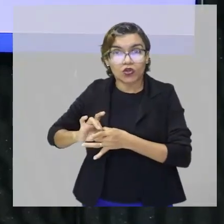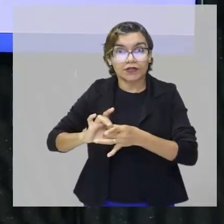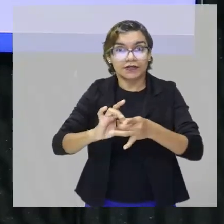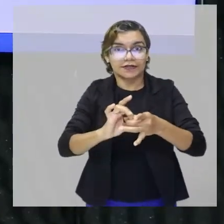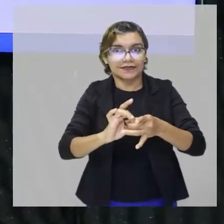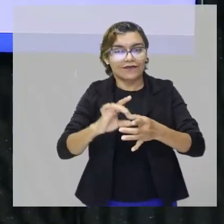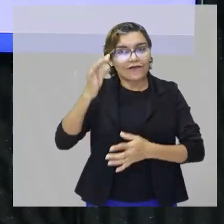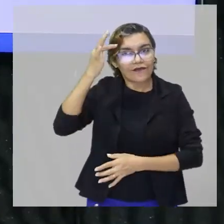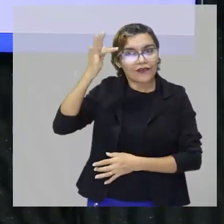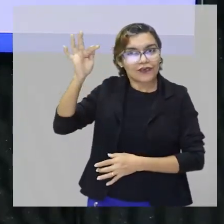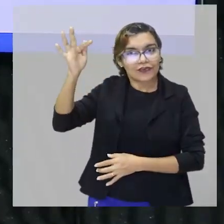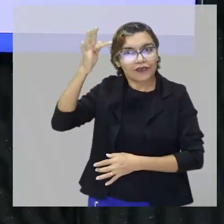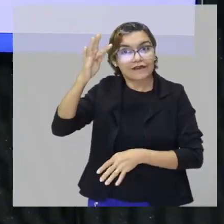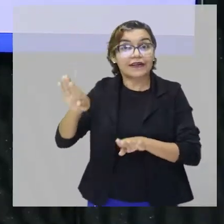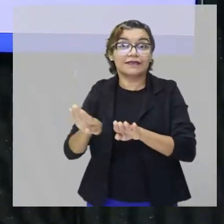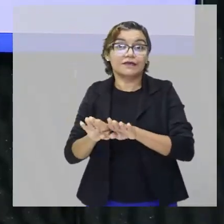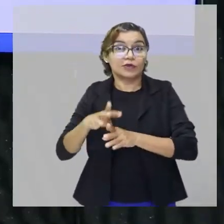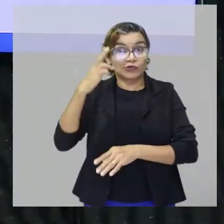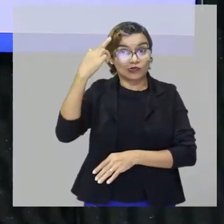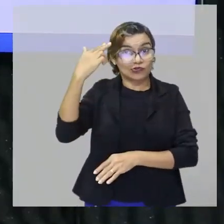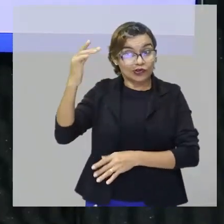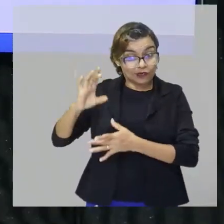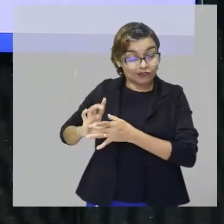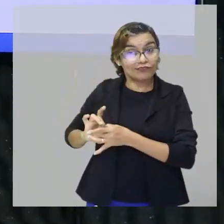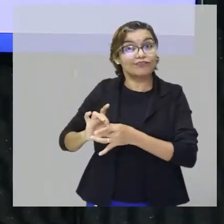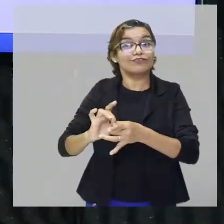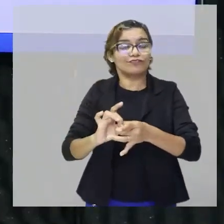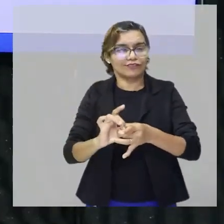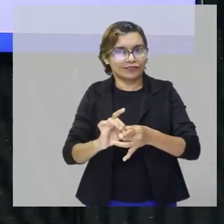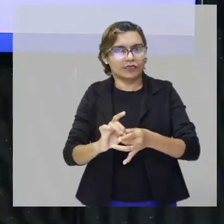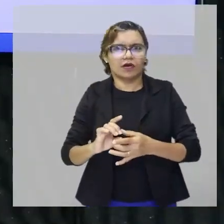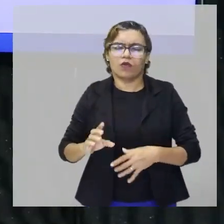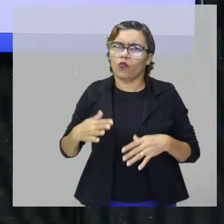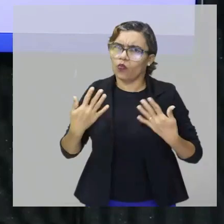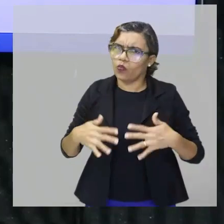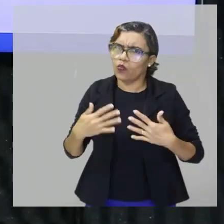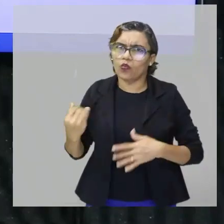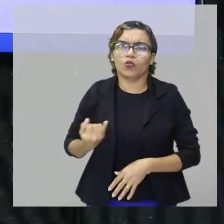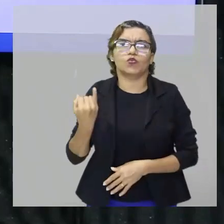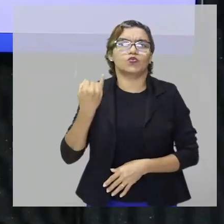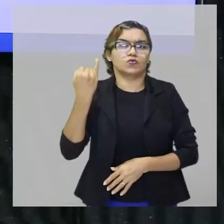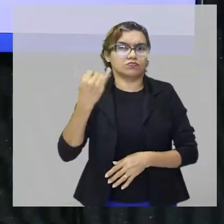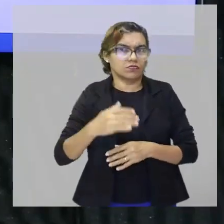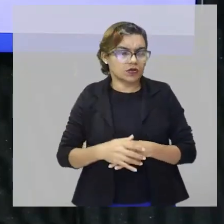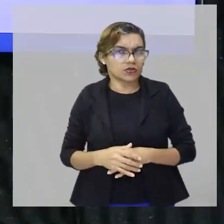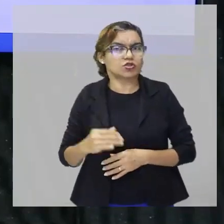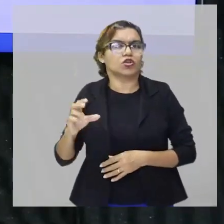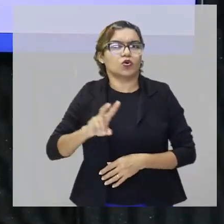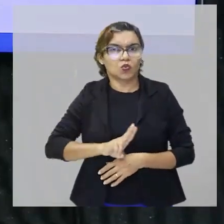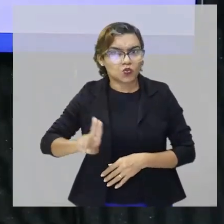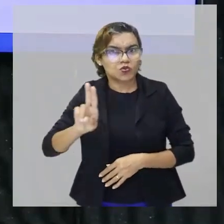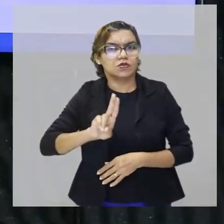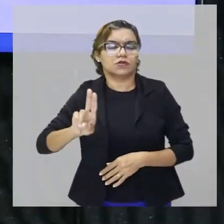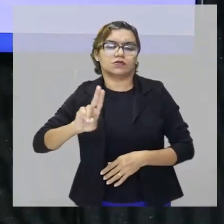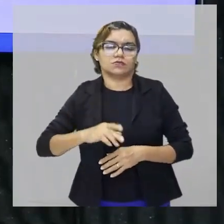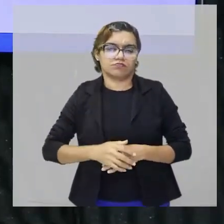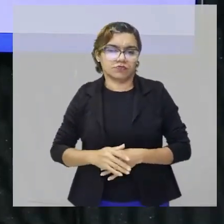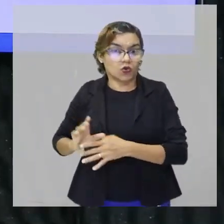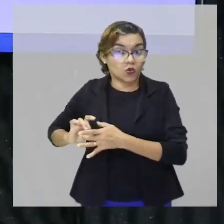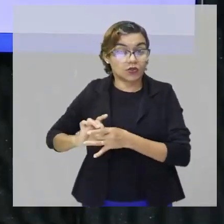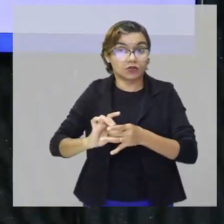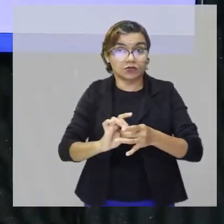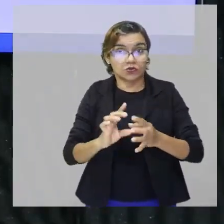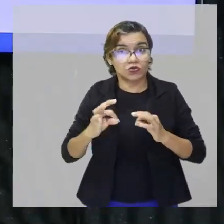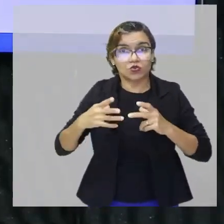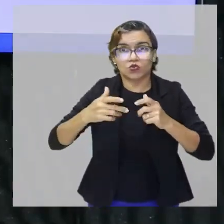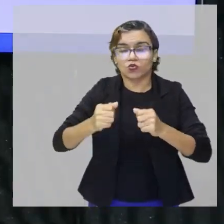histórica. A conceituação histórica ela é muito utilizada, essa contextualização, né? Tudo que acontece